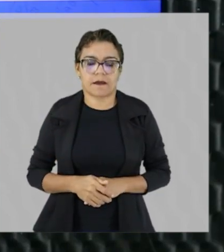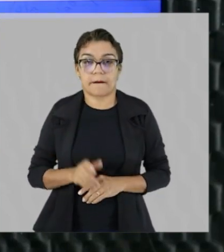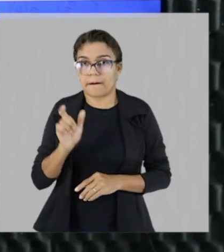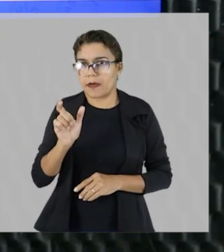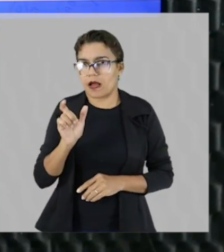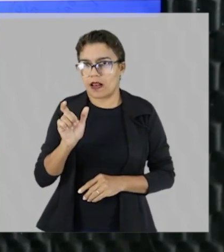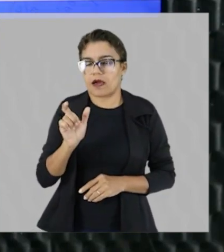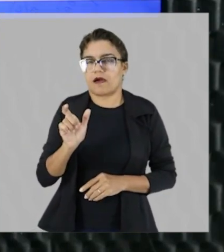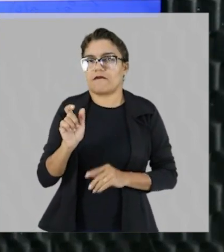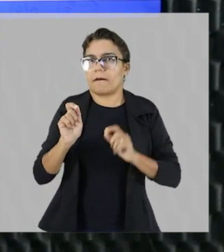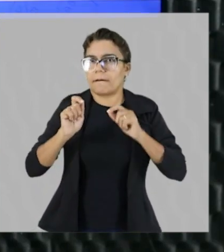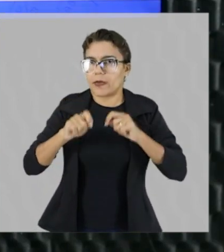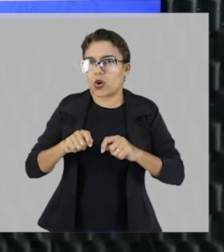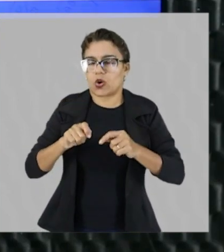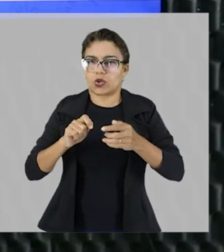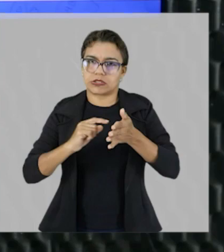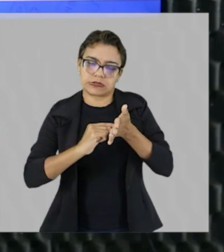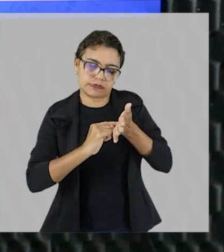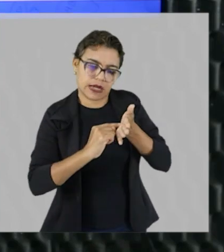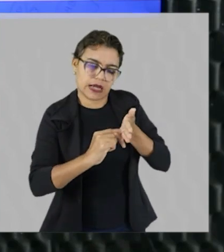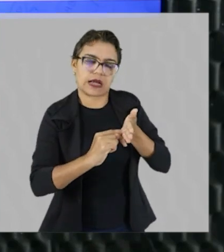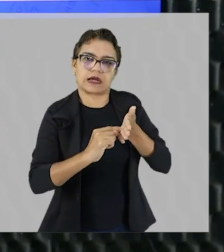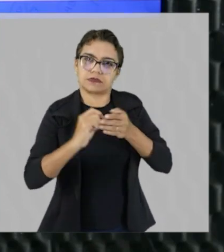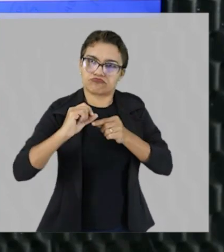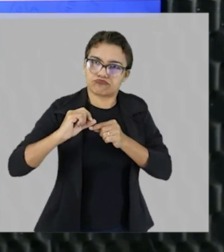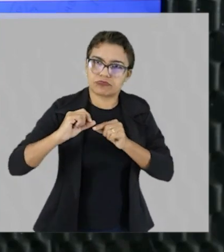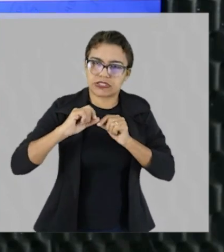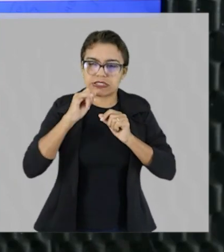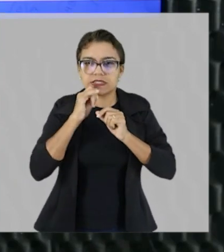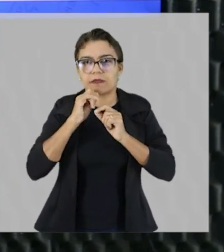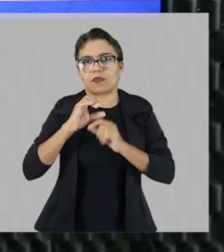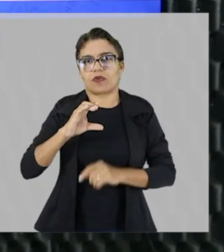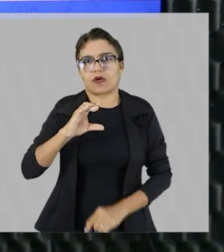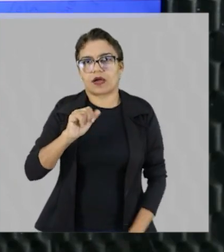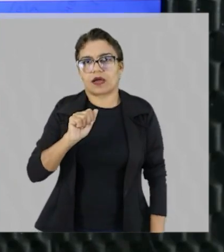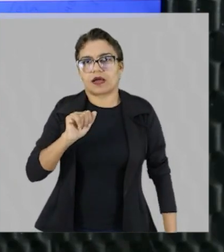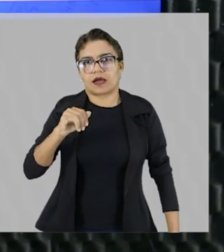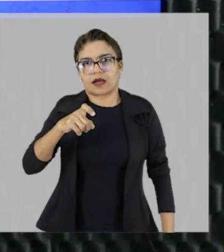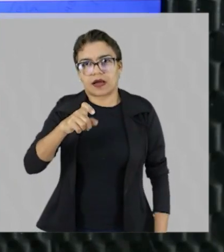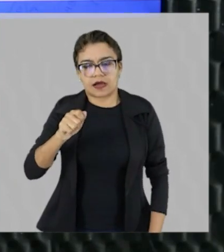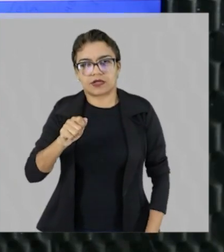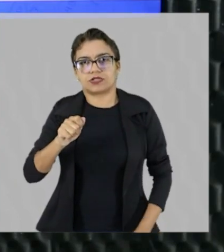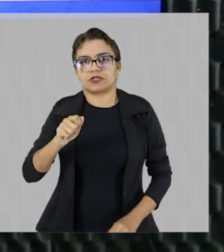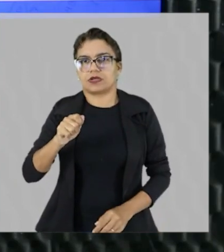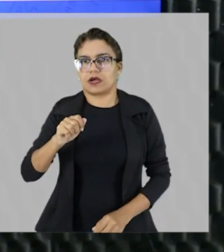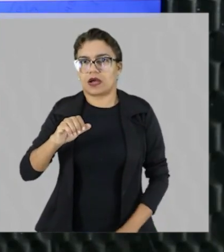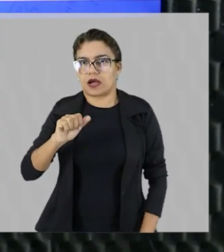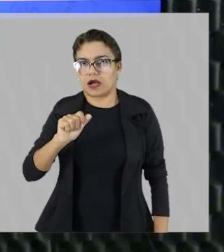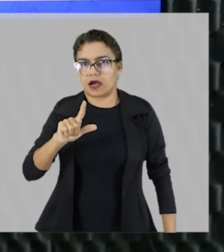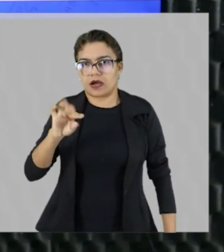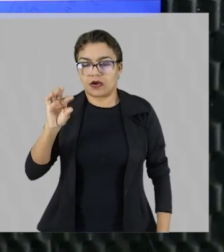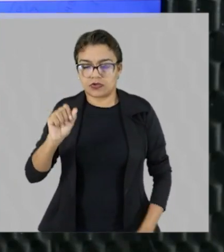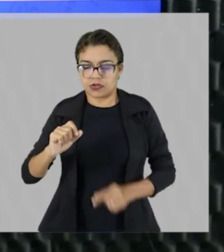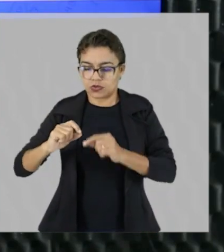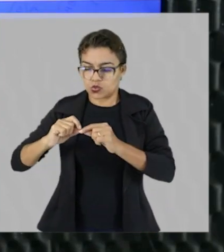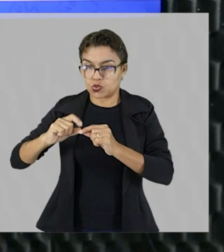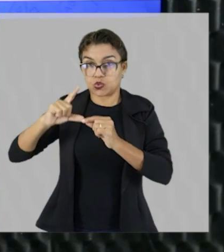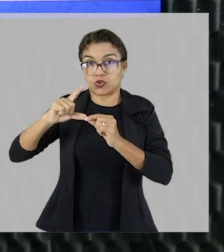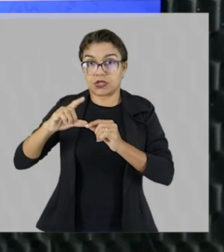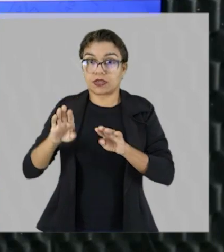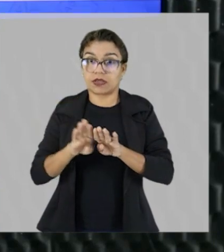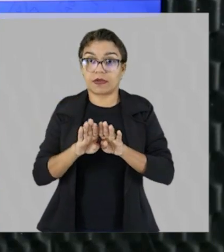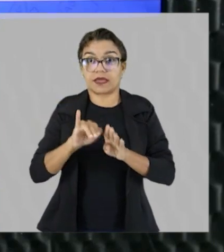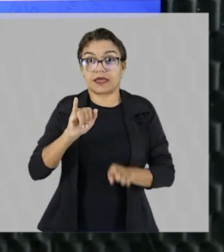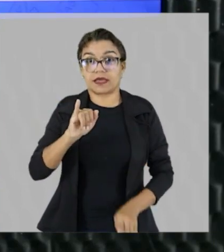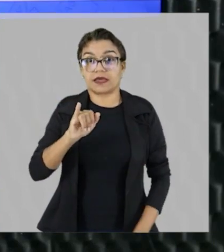ser negritadas, pode ser em caixa alta, que é aquela maiúscula que a gente chama, tá? No computador é caixa alta, e em itálico, que é